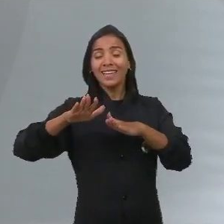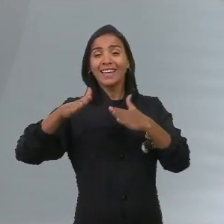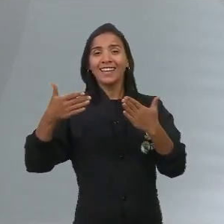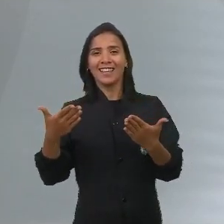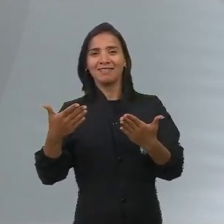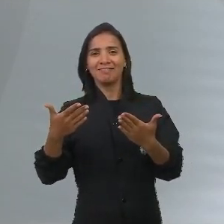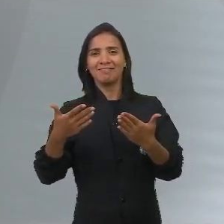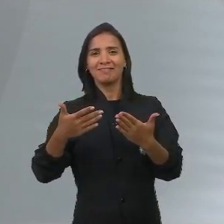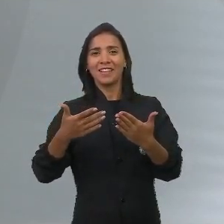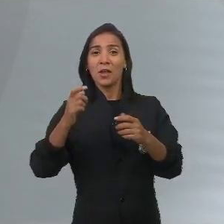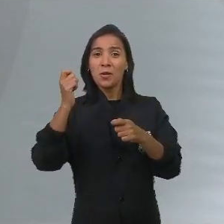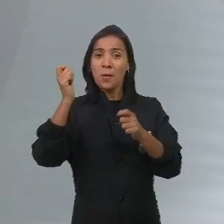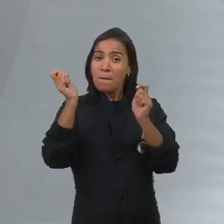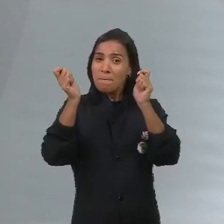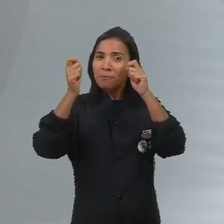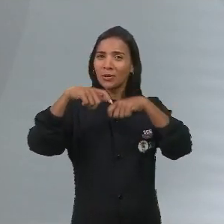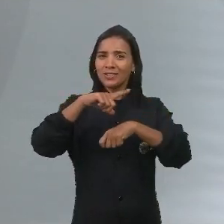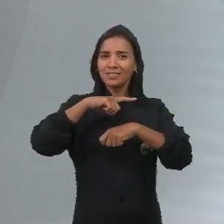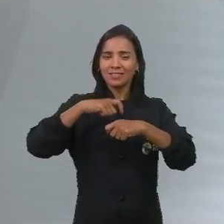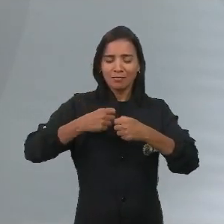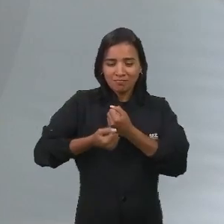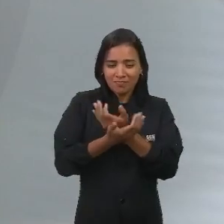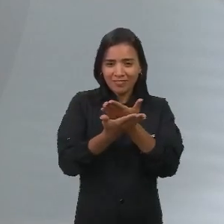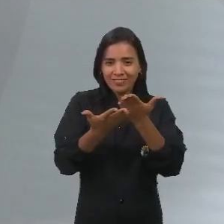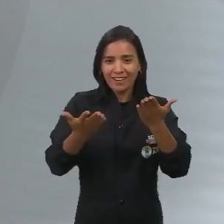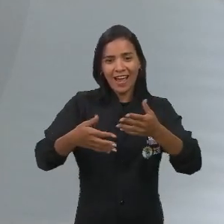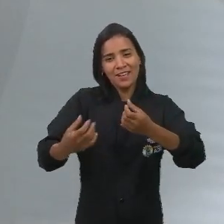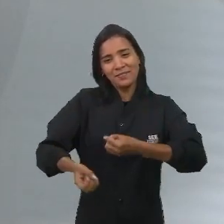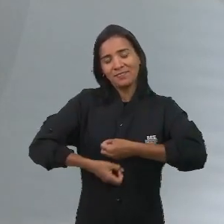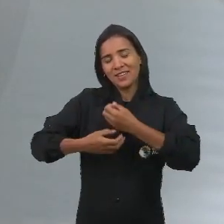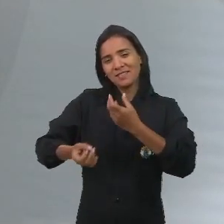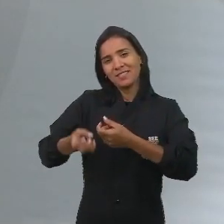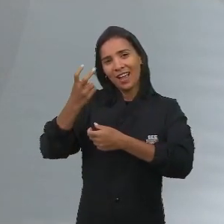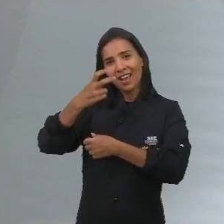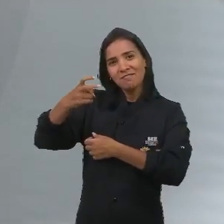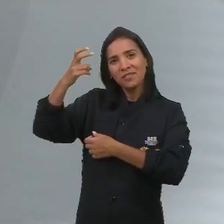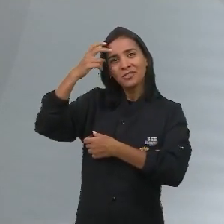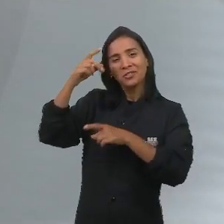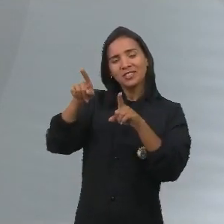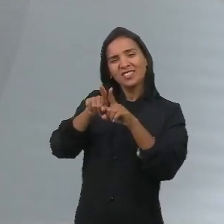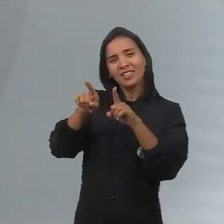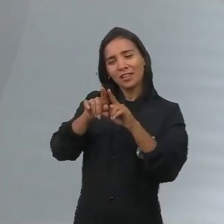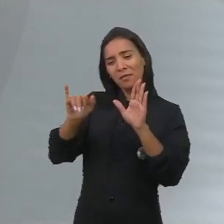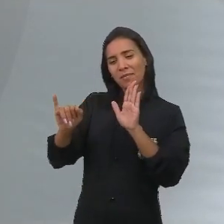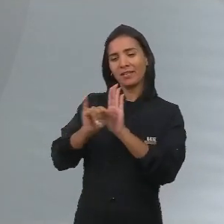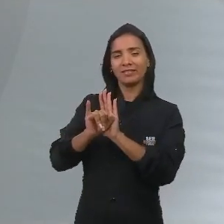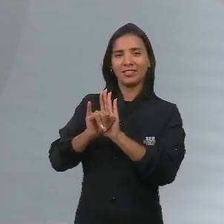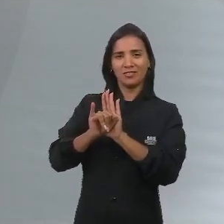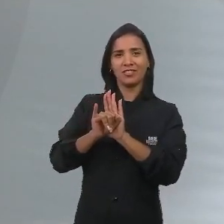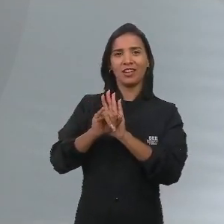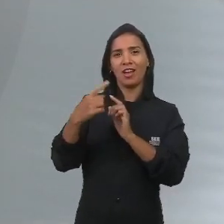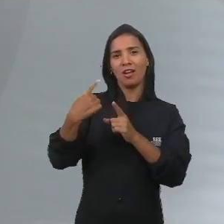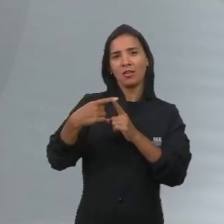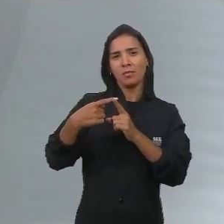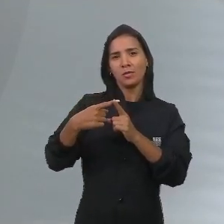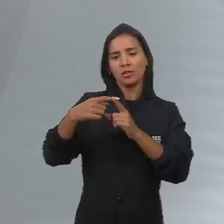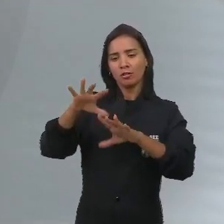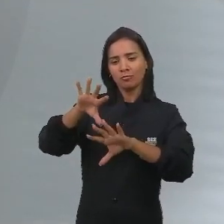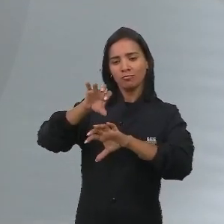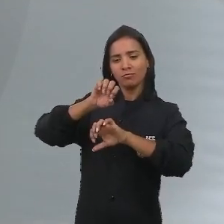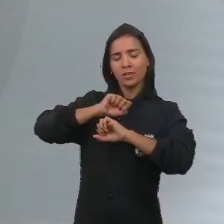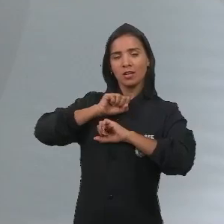de saberes que consegue se manifestar ter uma identidade e ter um conhecimento e esse